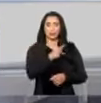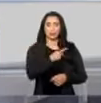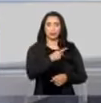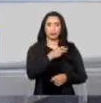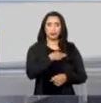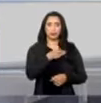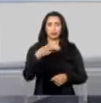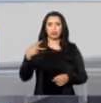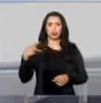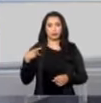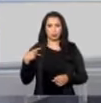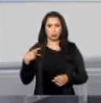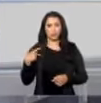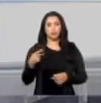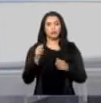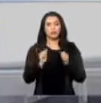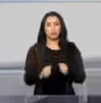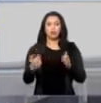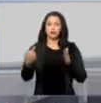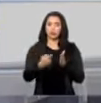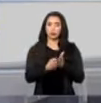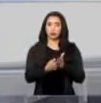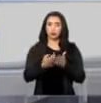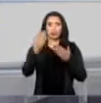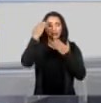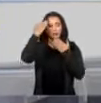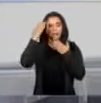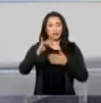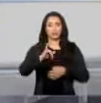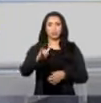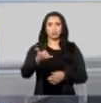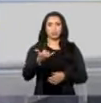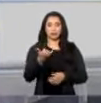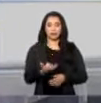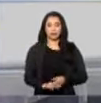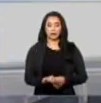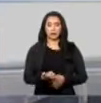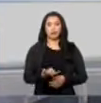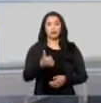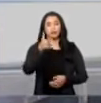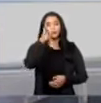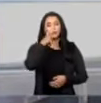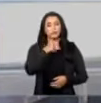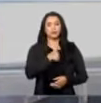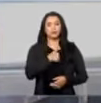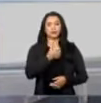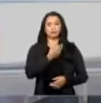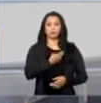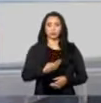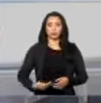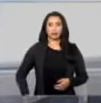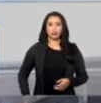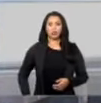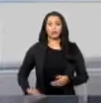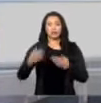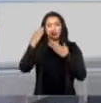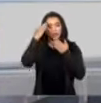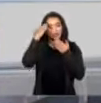colaborar. Queria agradecer, ministra, a oportunidade. A Casa Civil agradece muito ter sido chamado. Sempre que chamado, nós faremos questão de estar